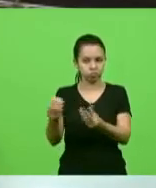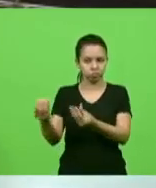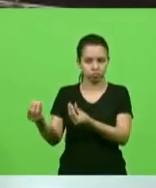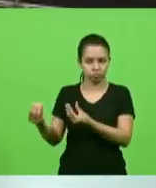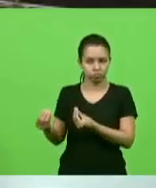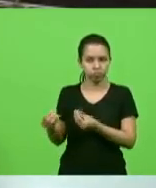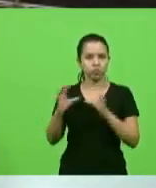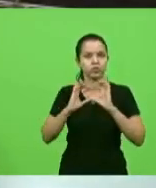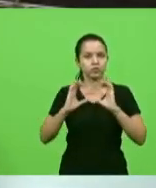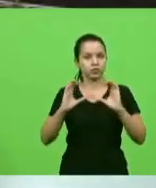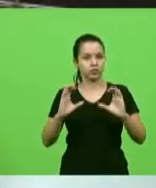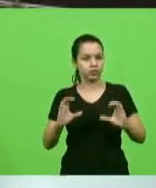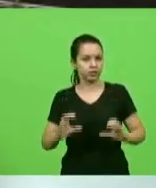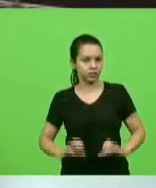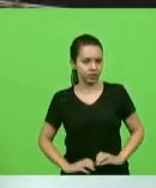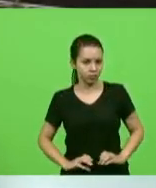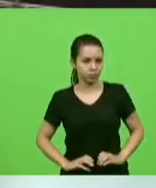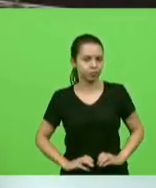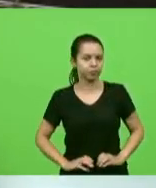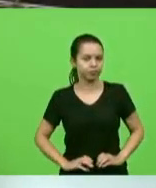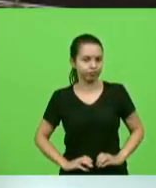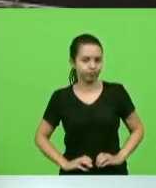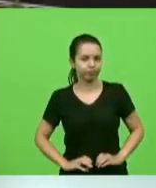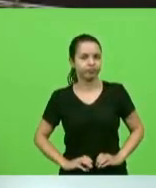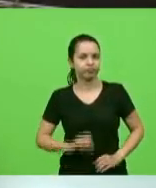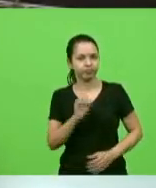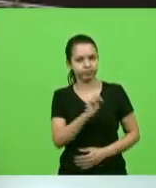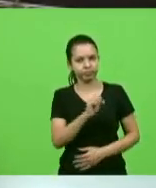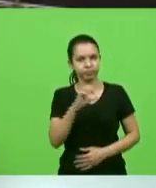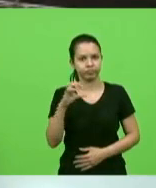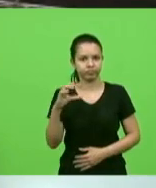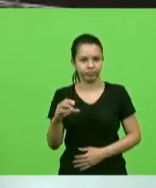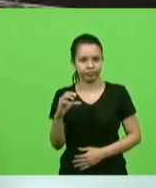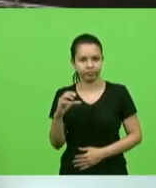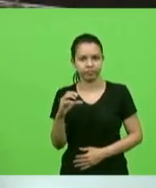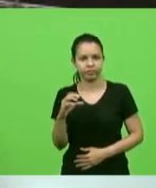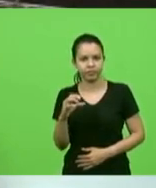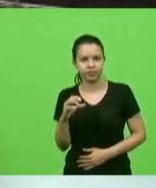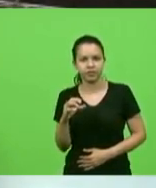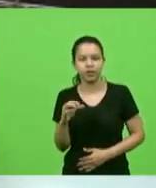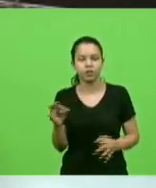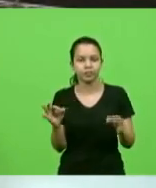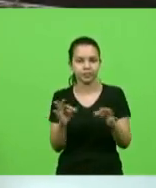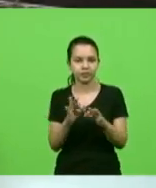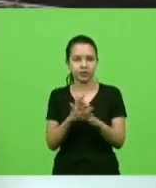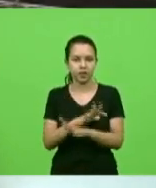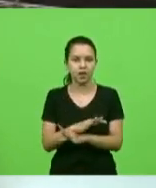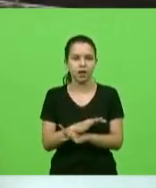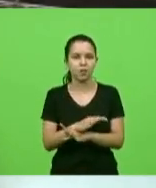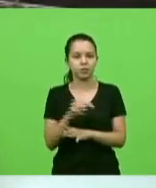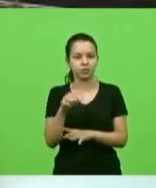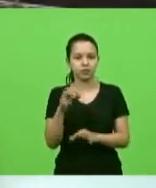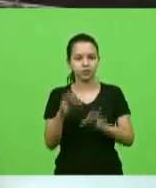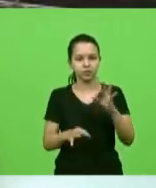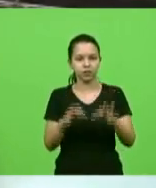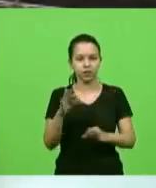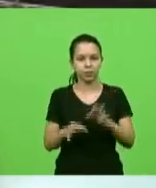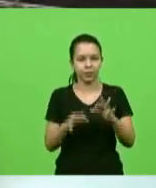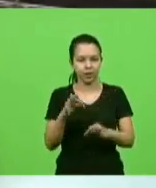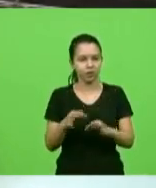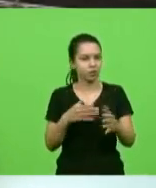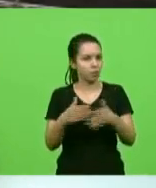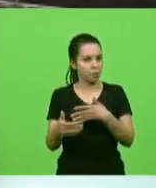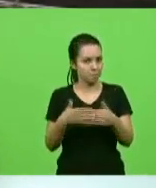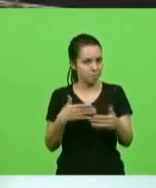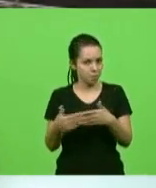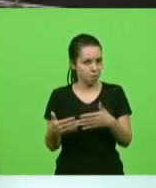cidadãos os catarinenses ao término desse julgamento independente